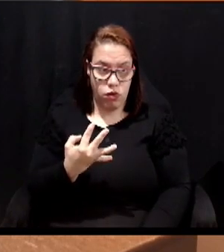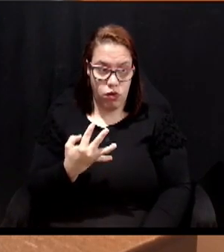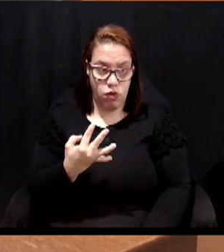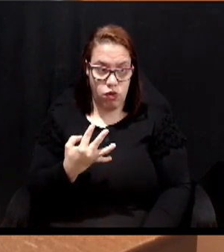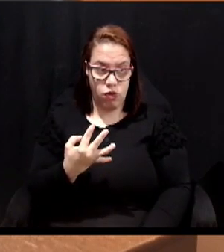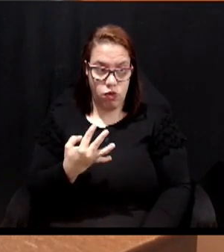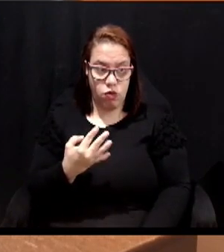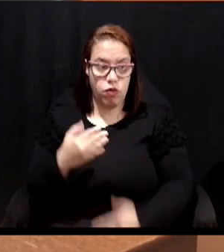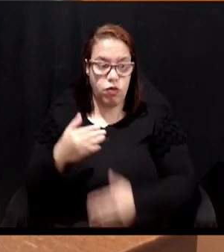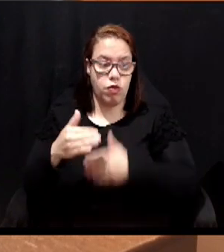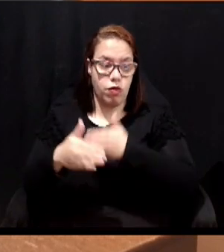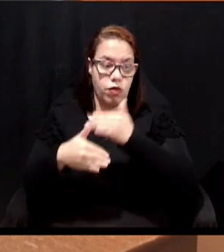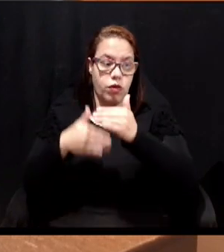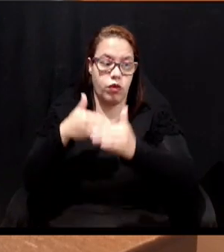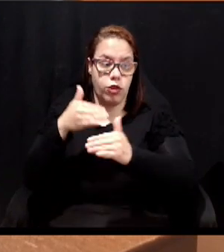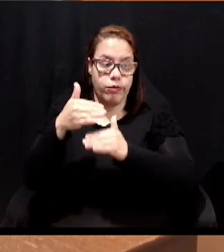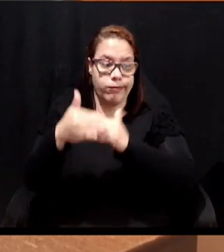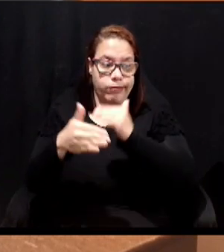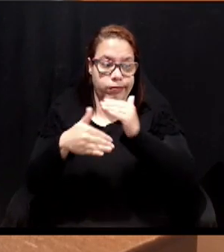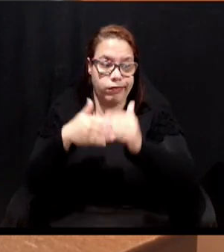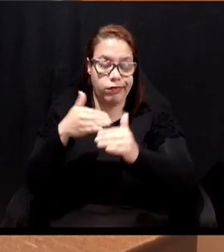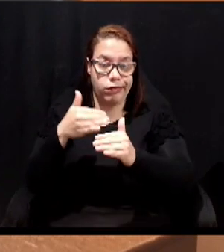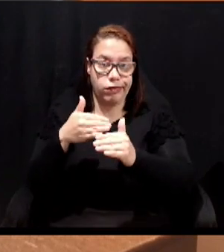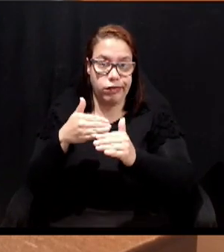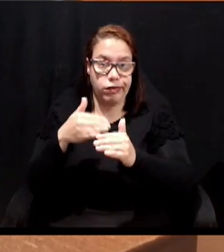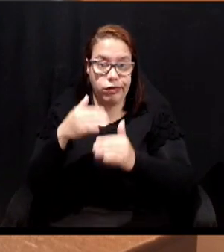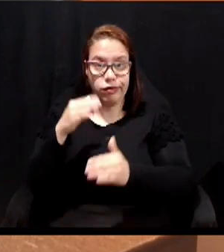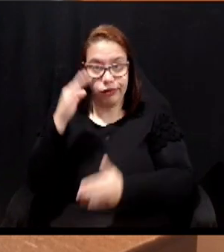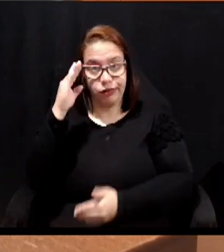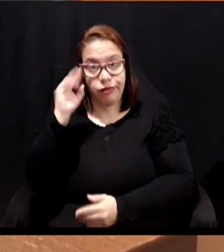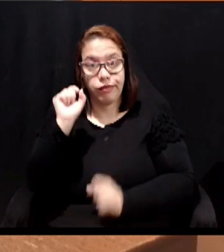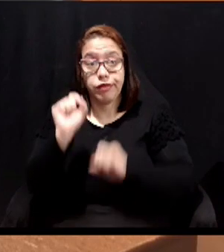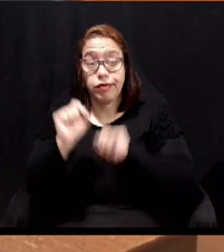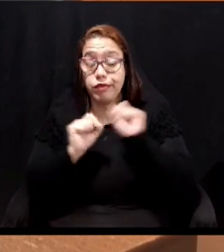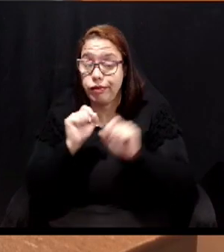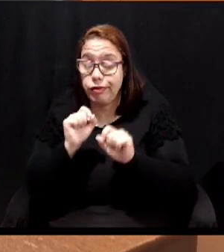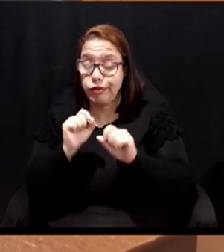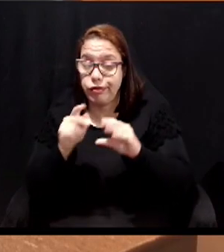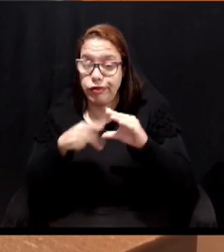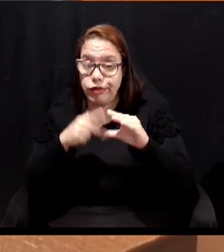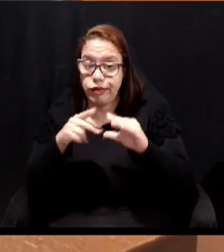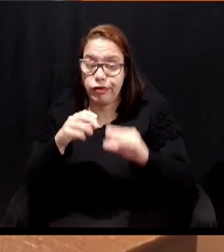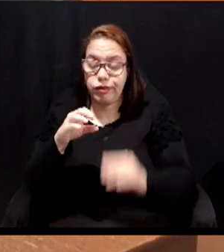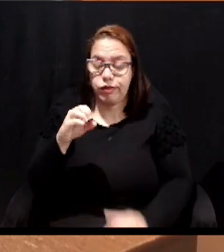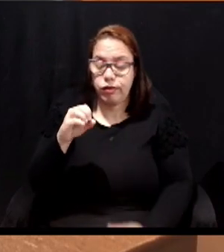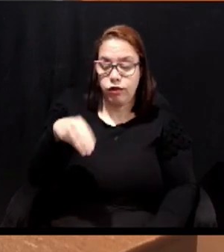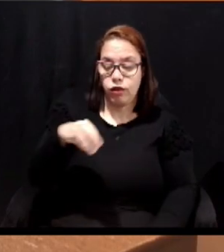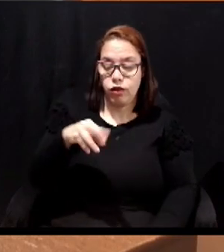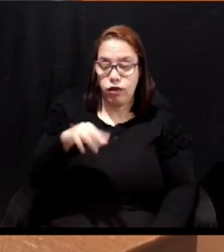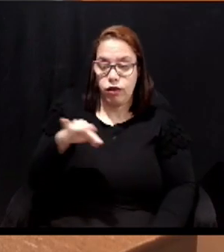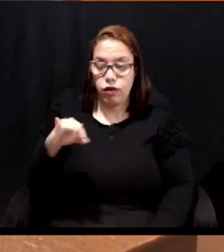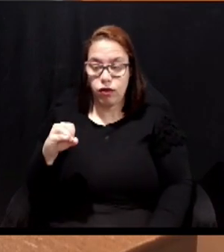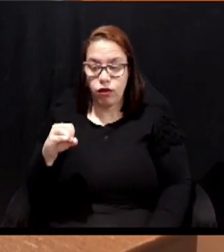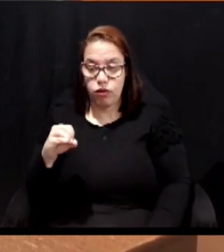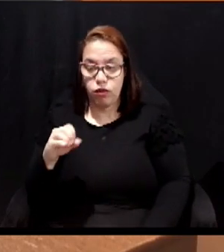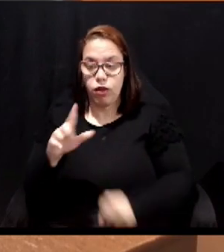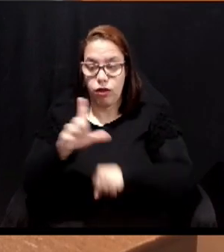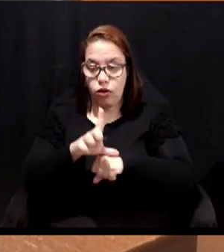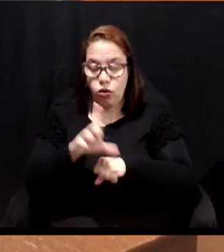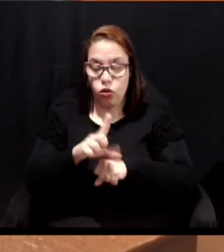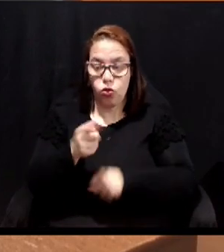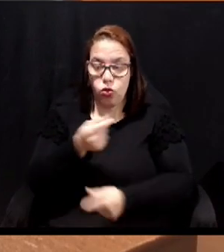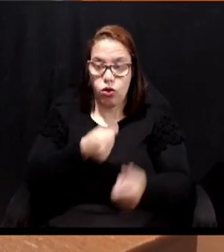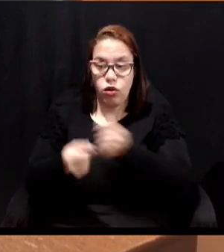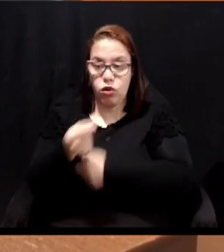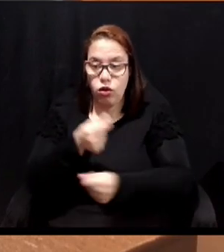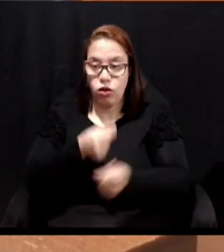passando, né, pelo princípio do que é a Câmara de Comércio, para que a gente entenda que é esse braço tríceps